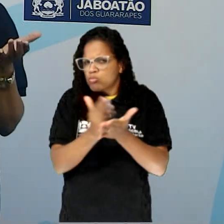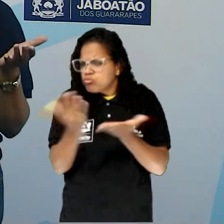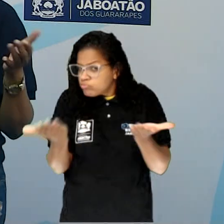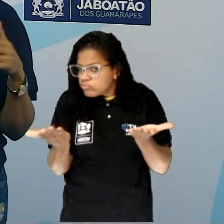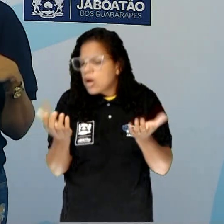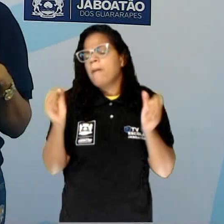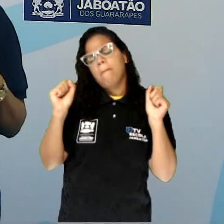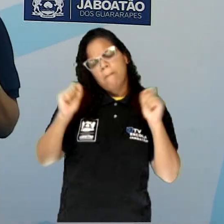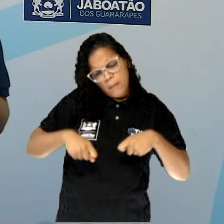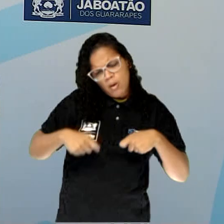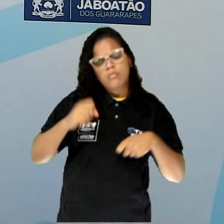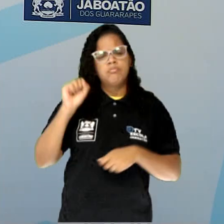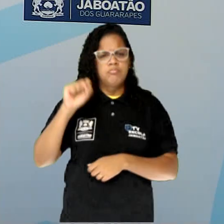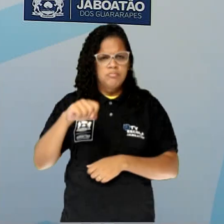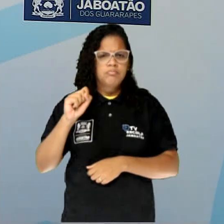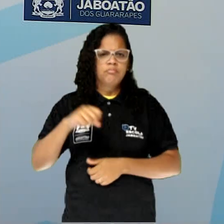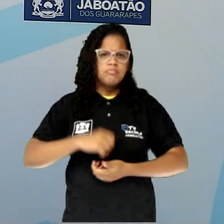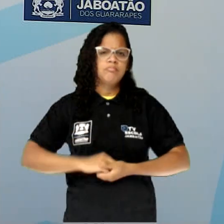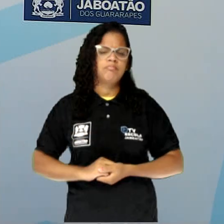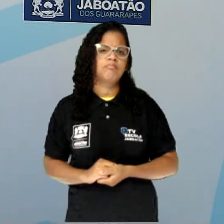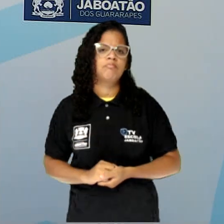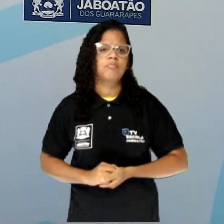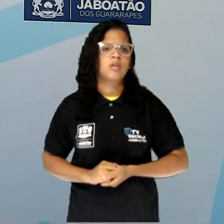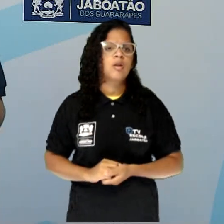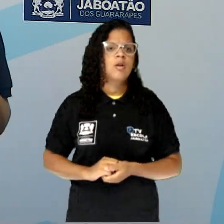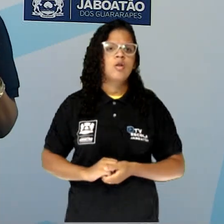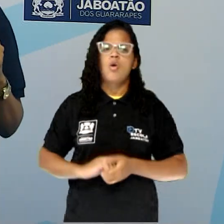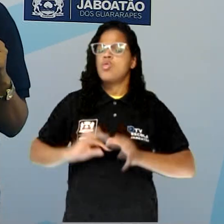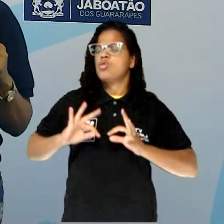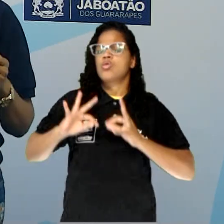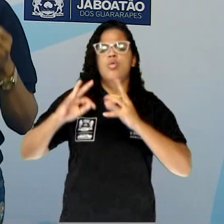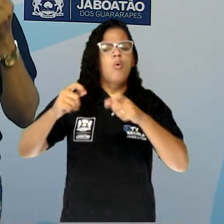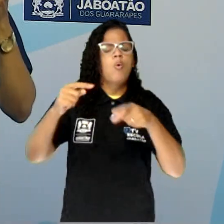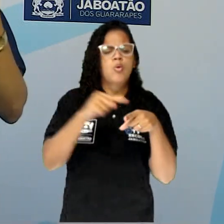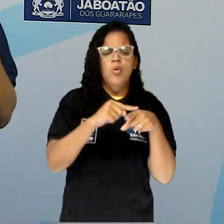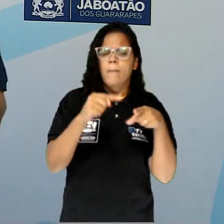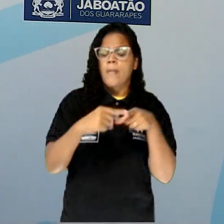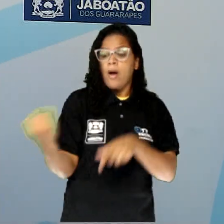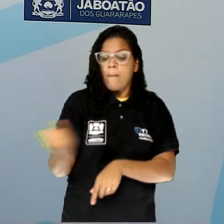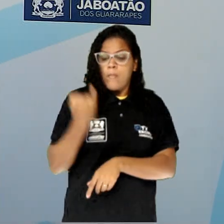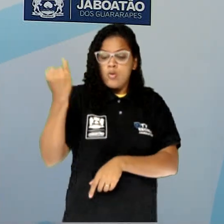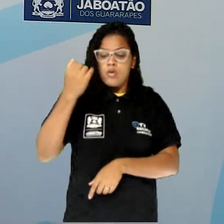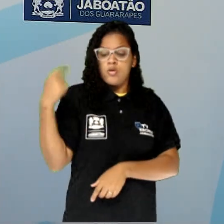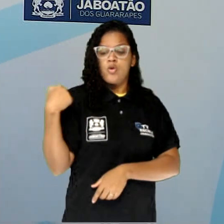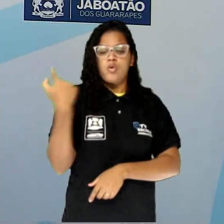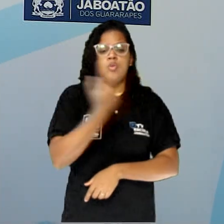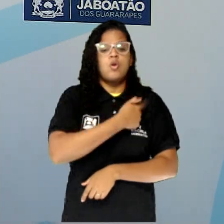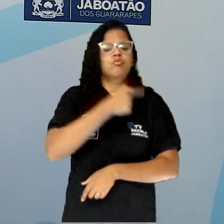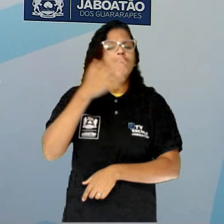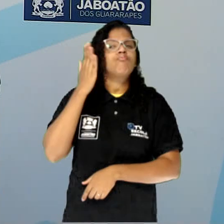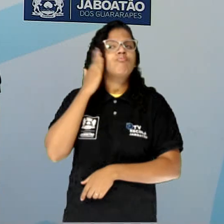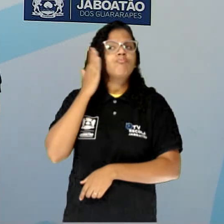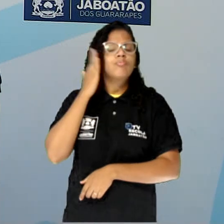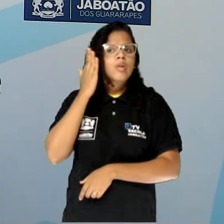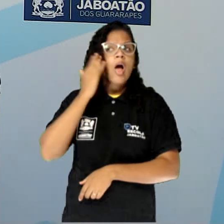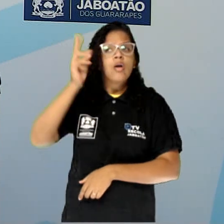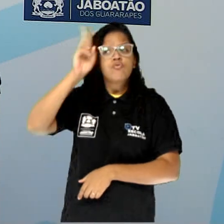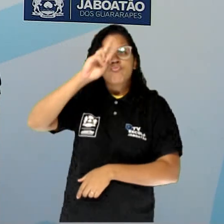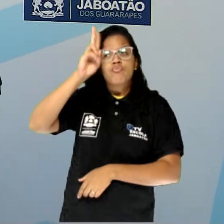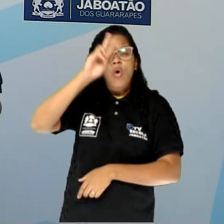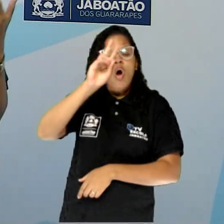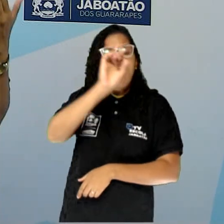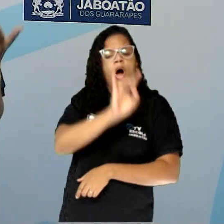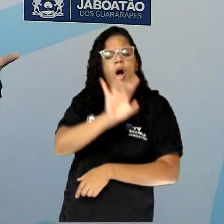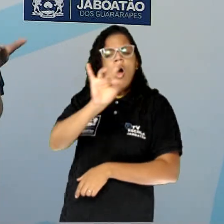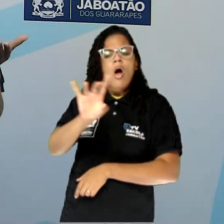é verdade? Então, todo bairro é importante que a gente conheça a história dele, tá? Pra que, tia